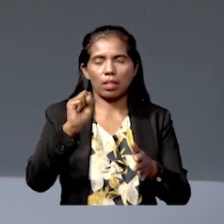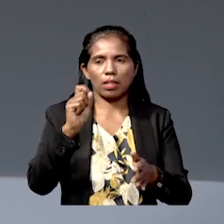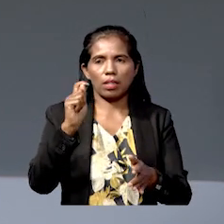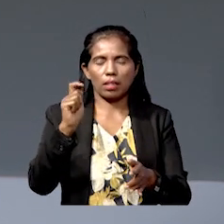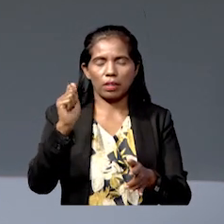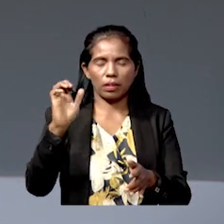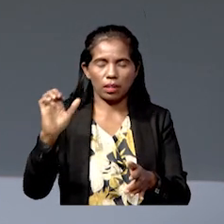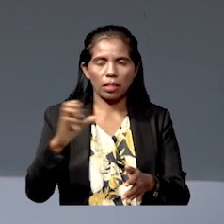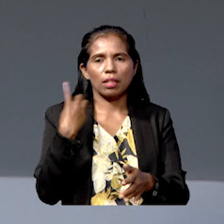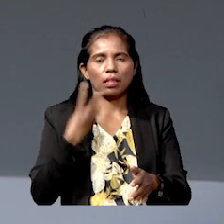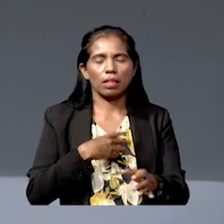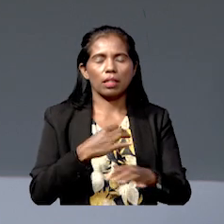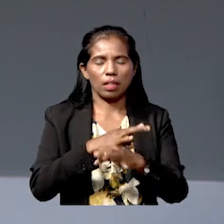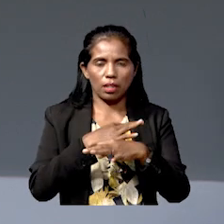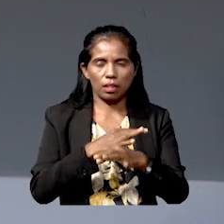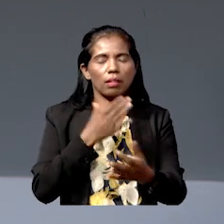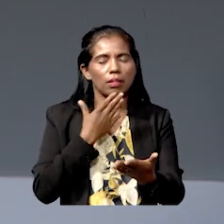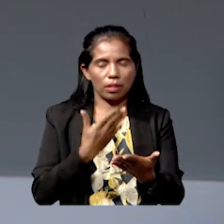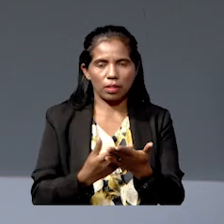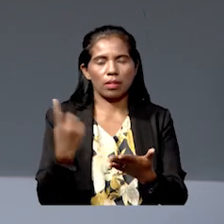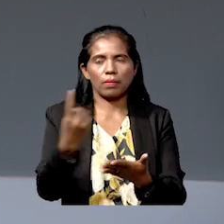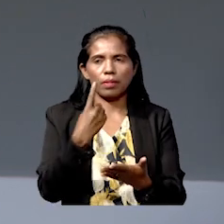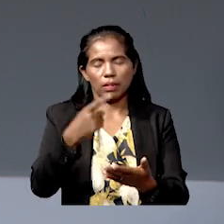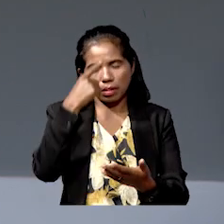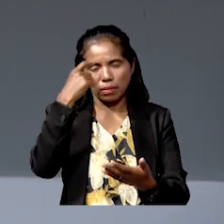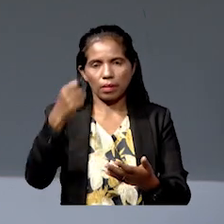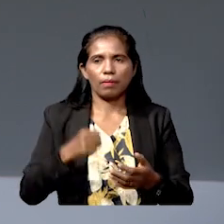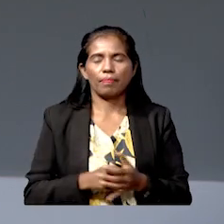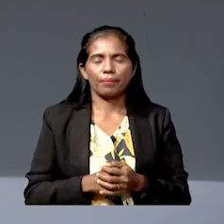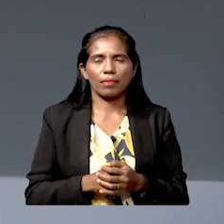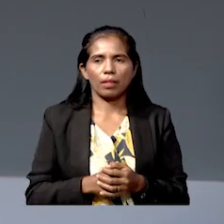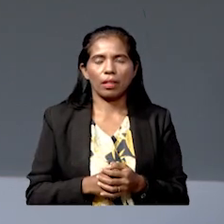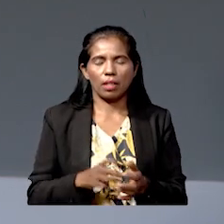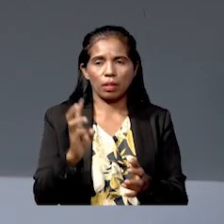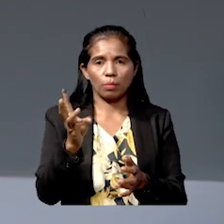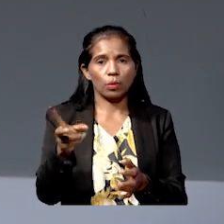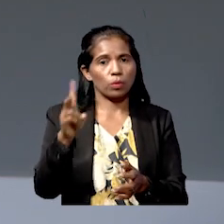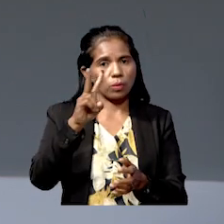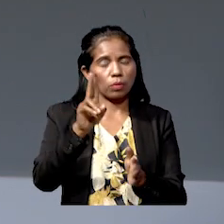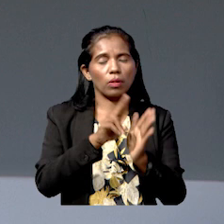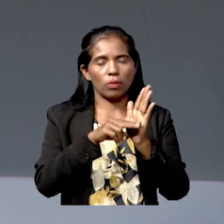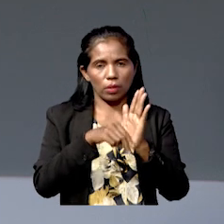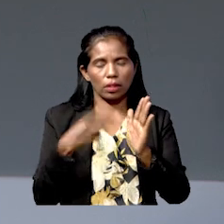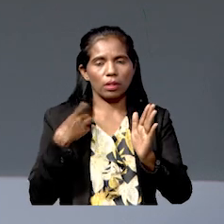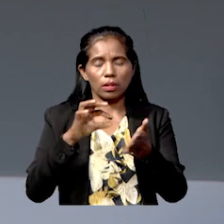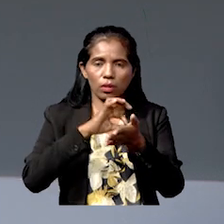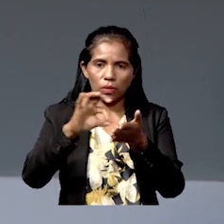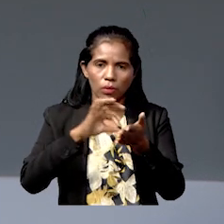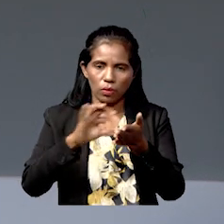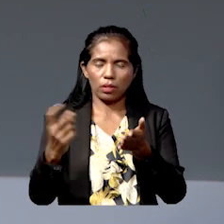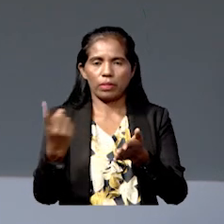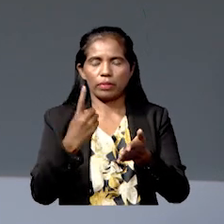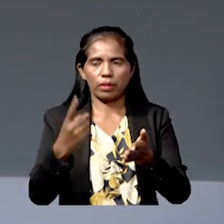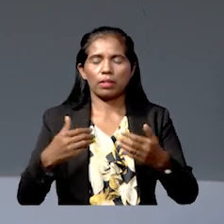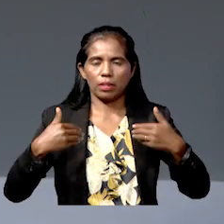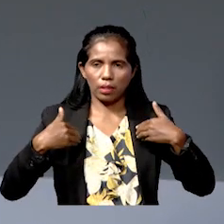consegue radiar a qualidade, né? E também, né, mas ia 72 horas e está sem apuramento, e